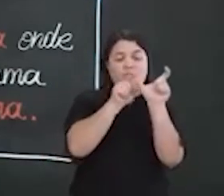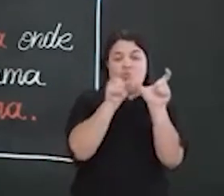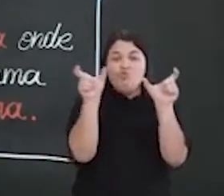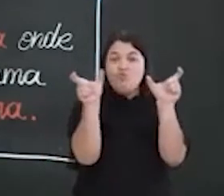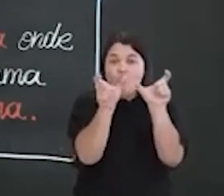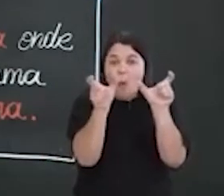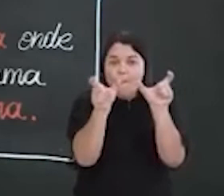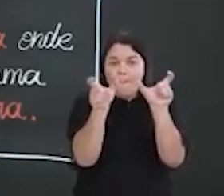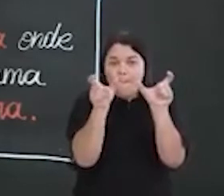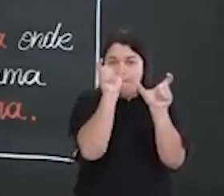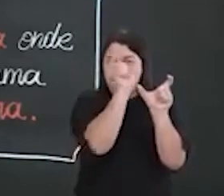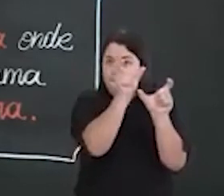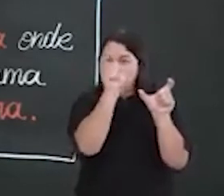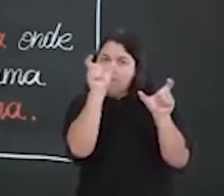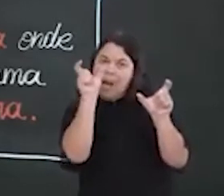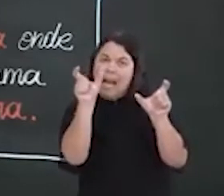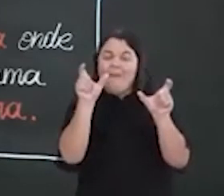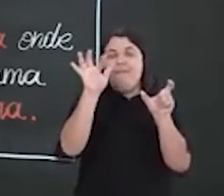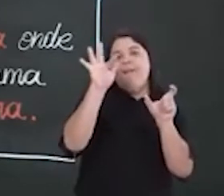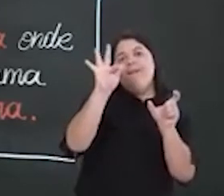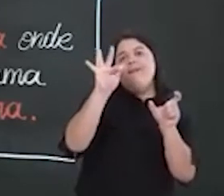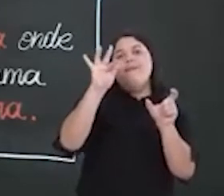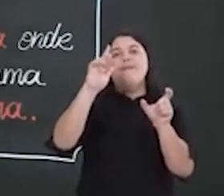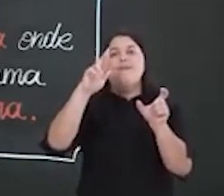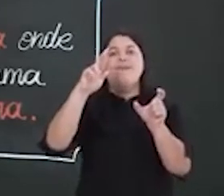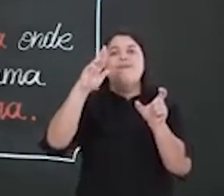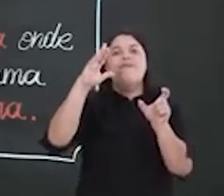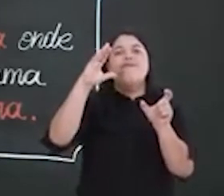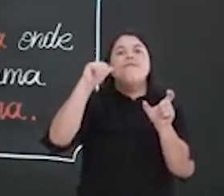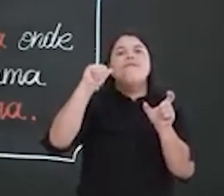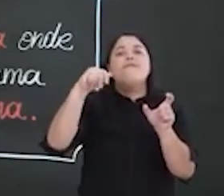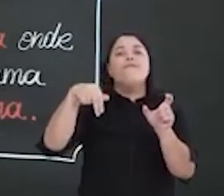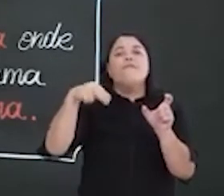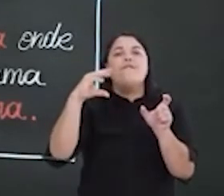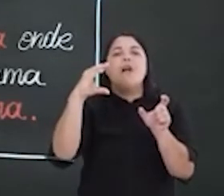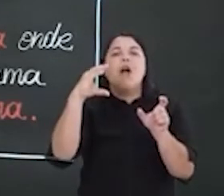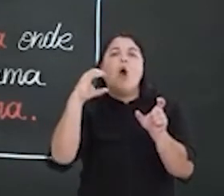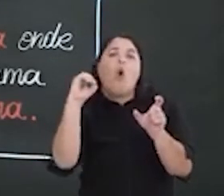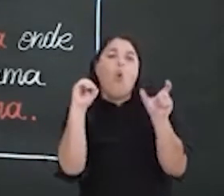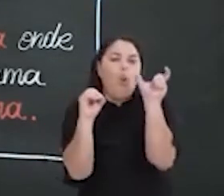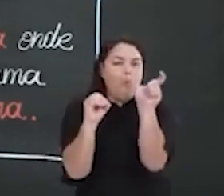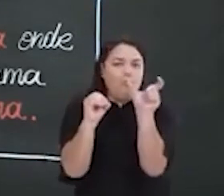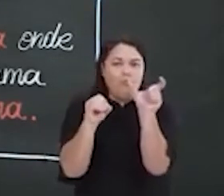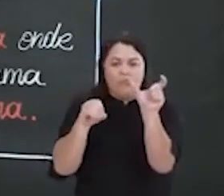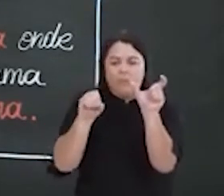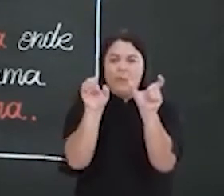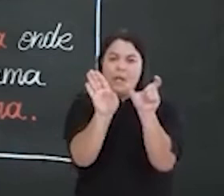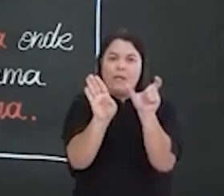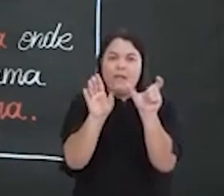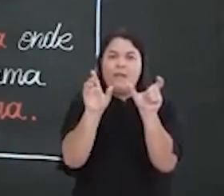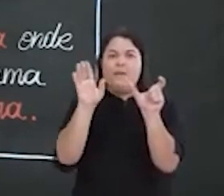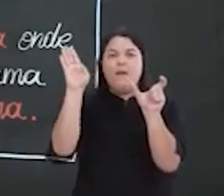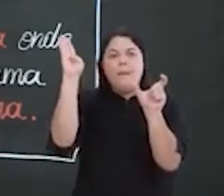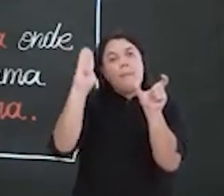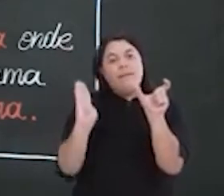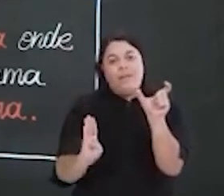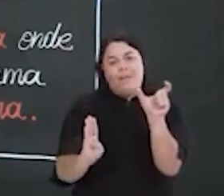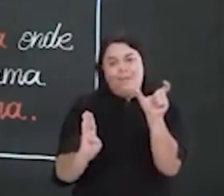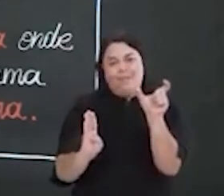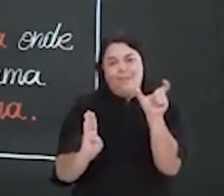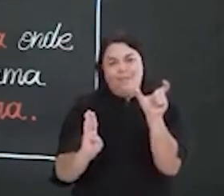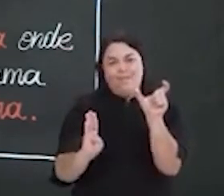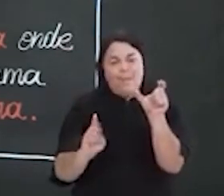duas palavras separadas com um hífen, escola franco-brasileira, eu tenho um